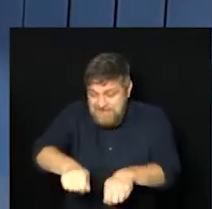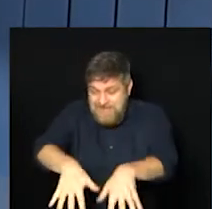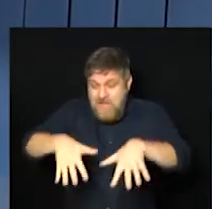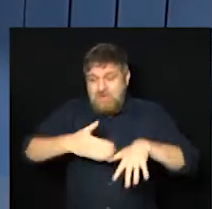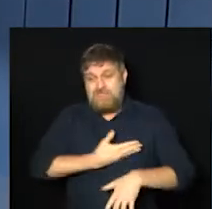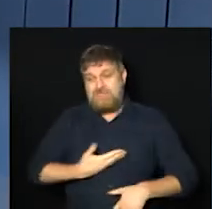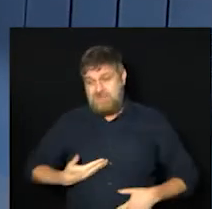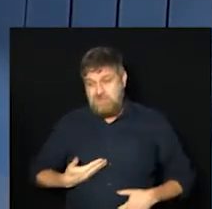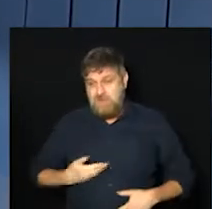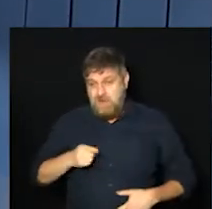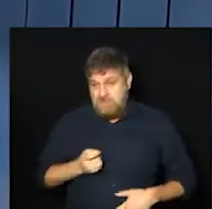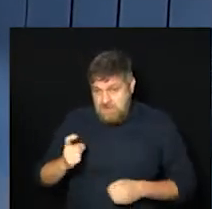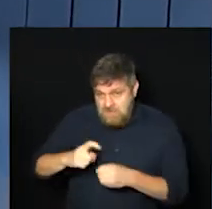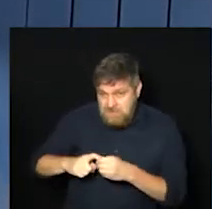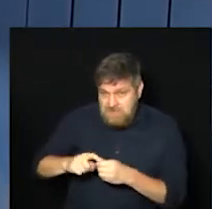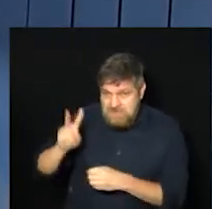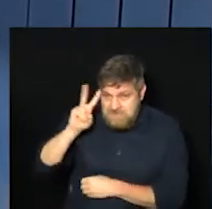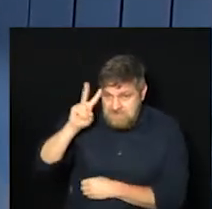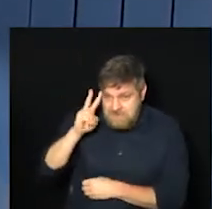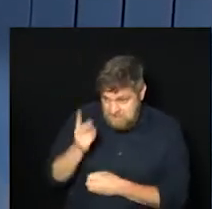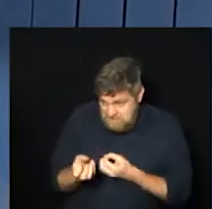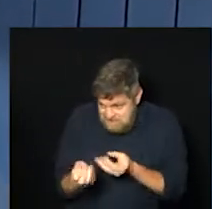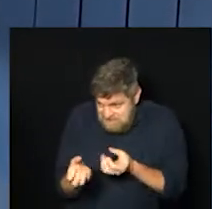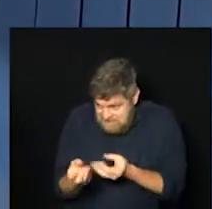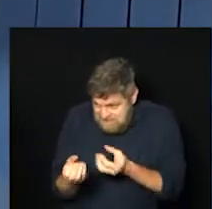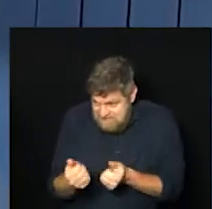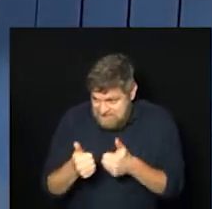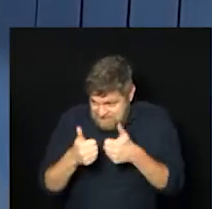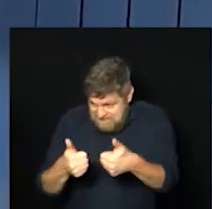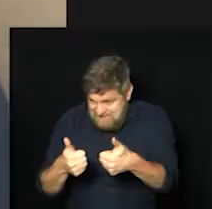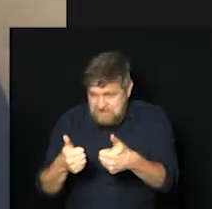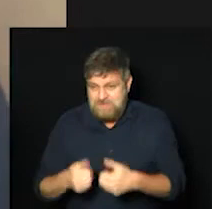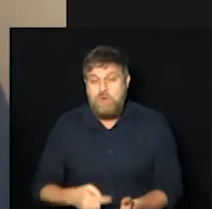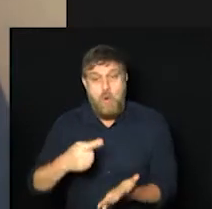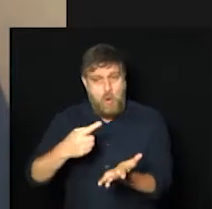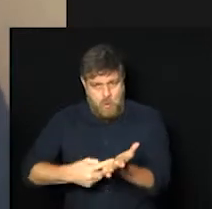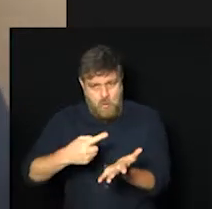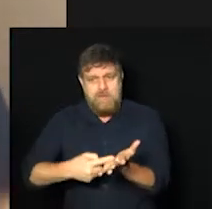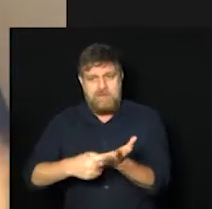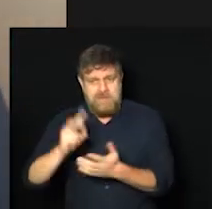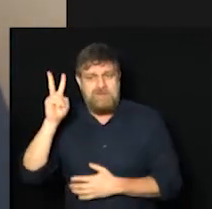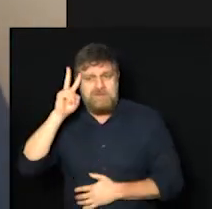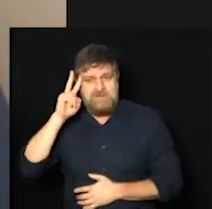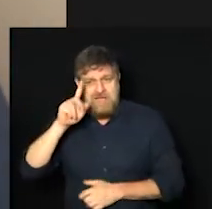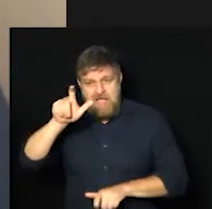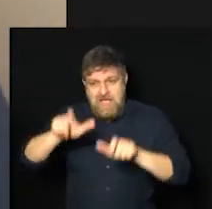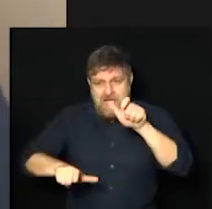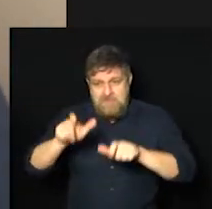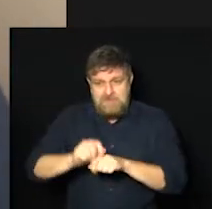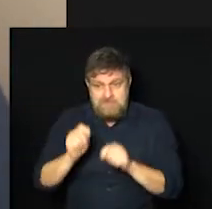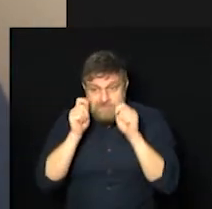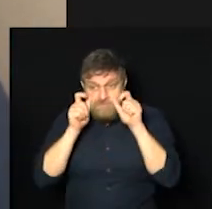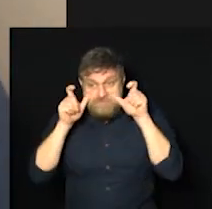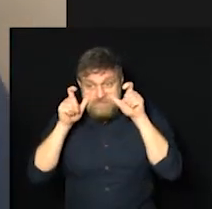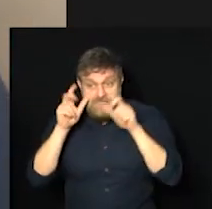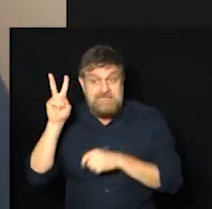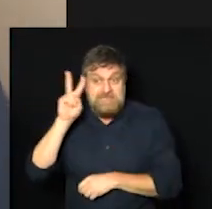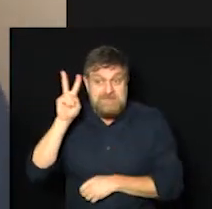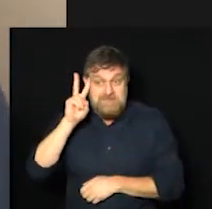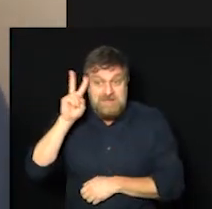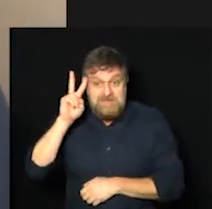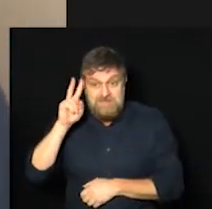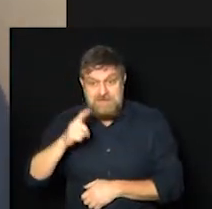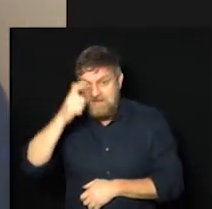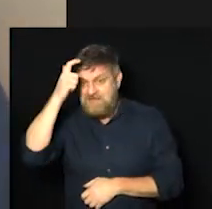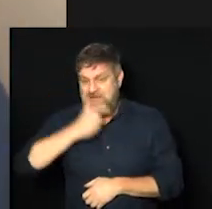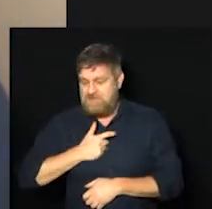você volta na segunda-feira com uma nova receita? Eu volto sim, o pessoal ligadinho, então, segunda-feira. Não vou